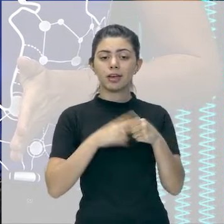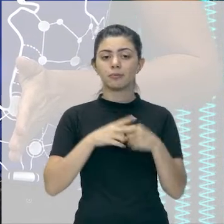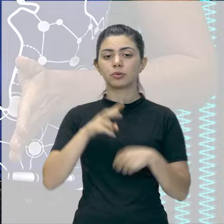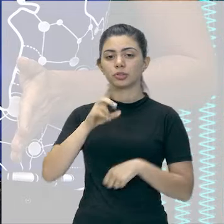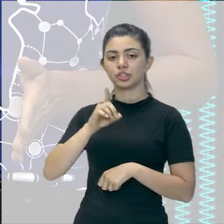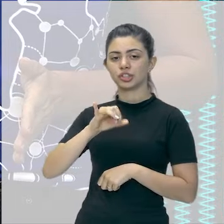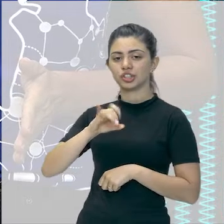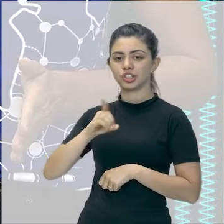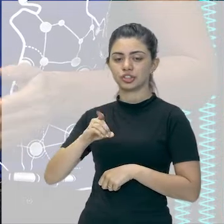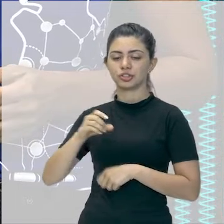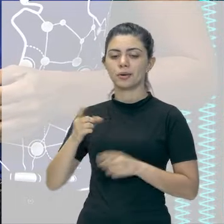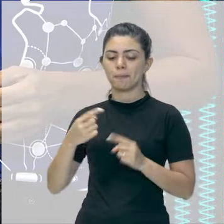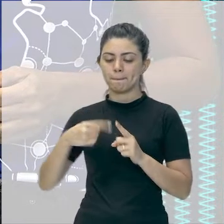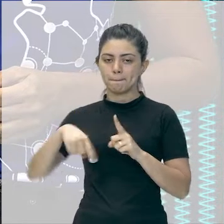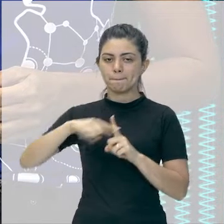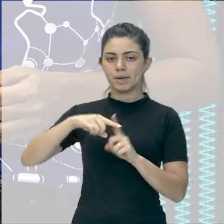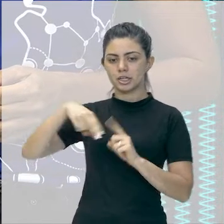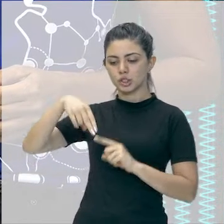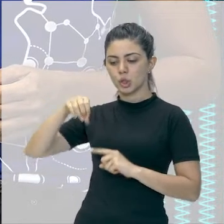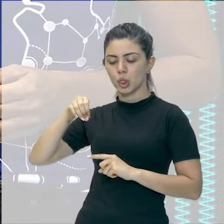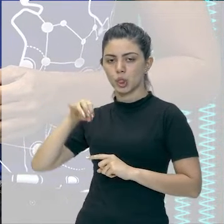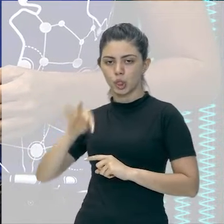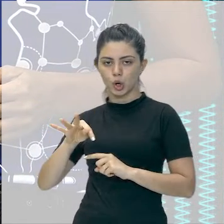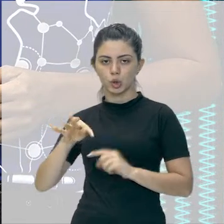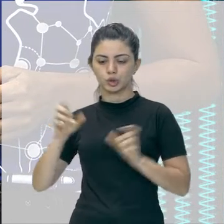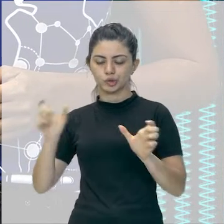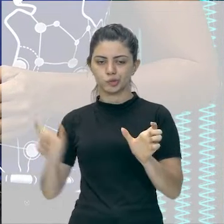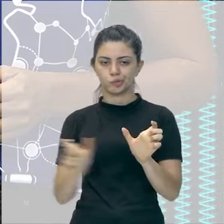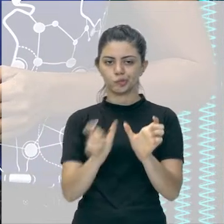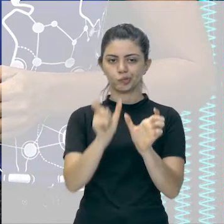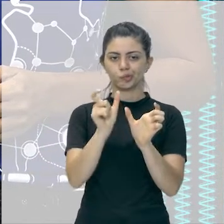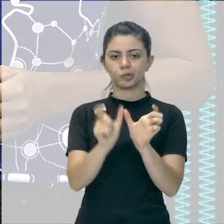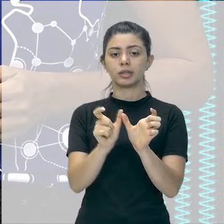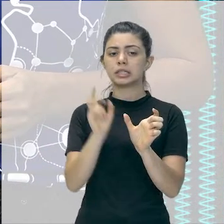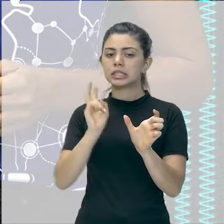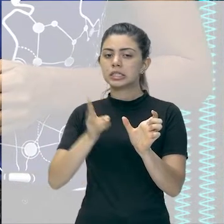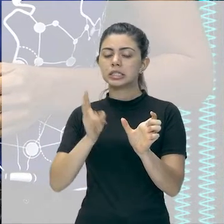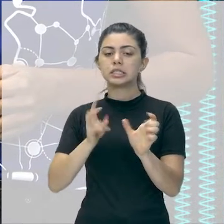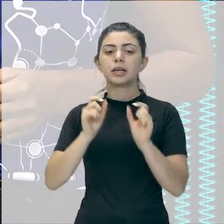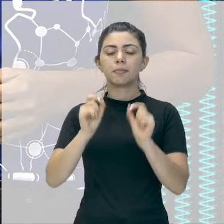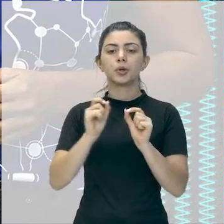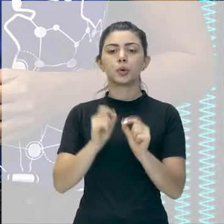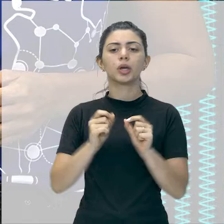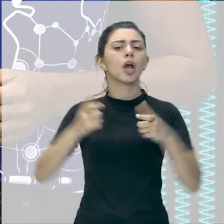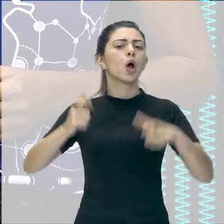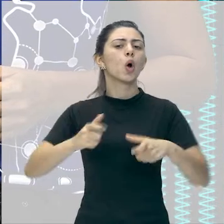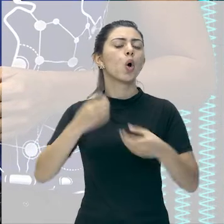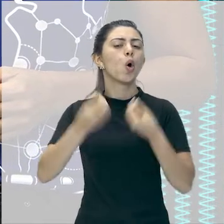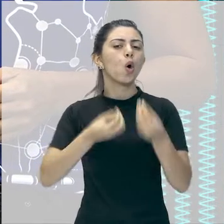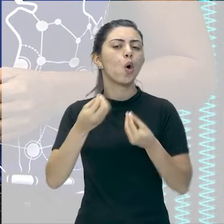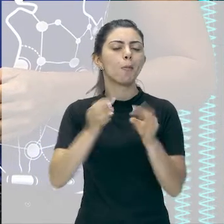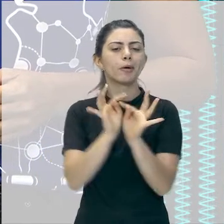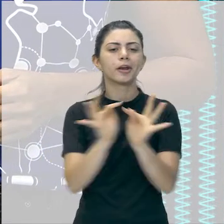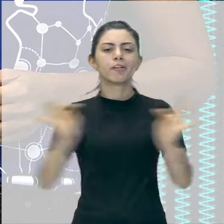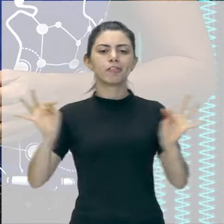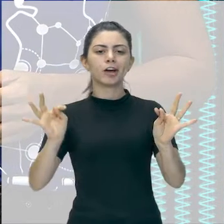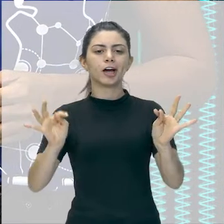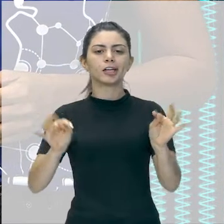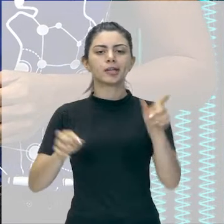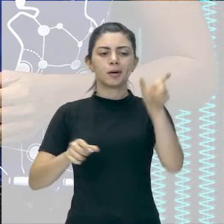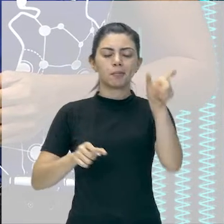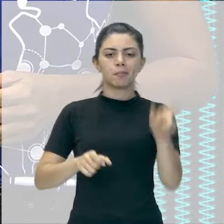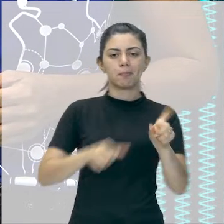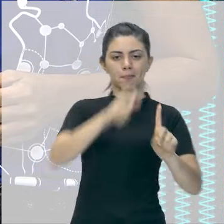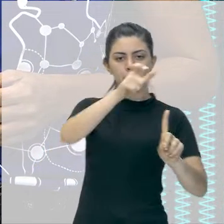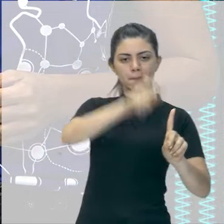did, junto com o not, posiciona-se sempre onde? Entre o